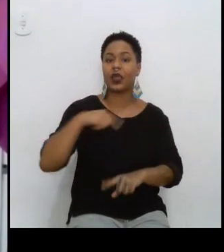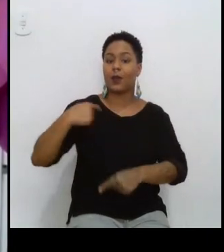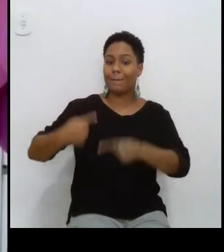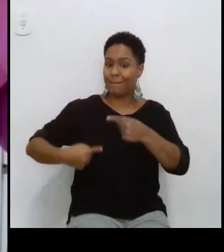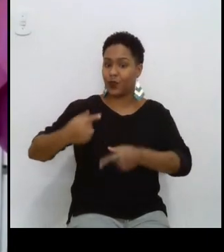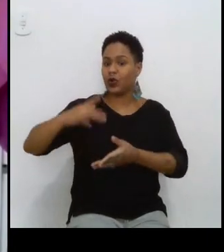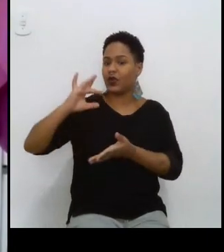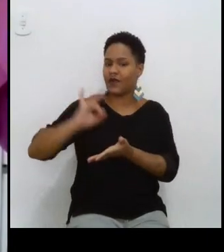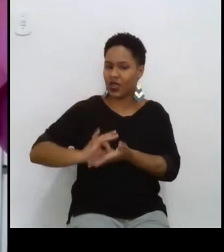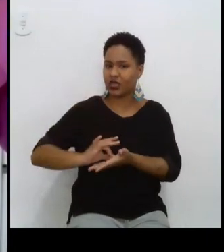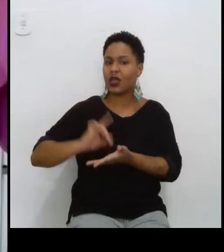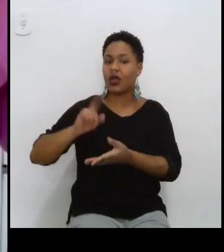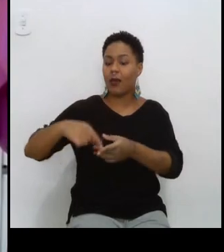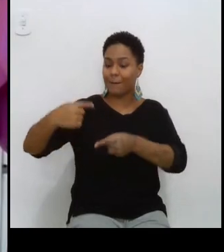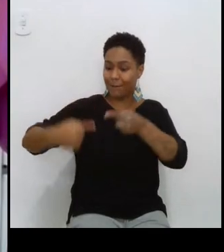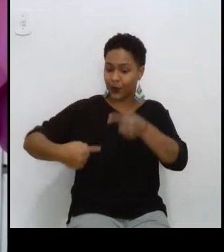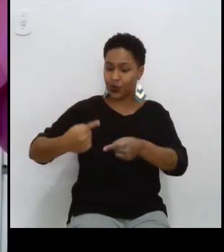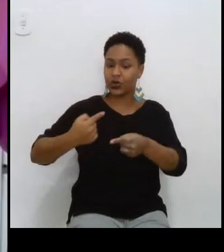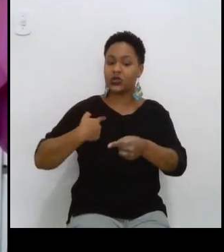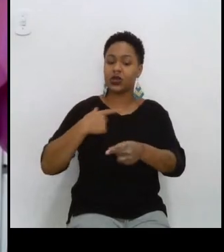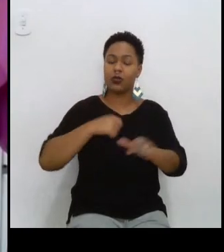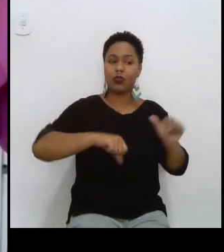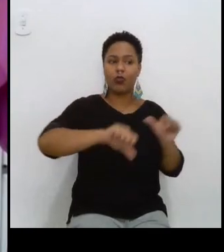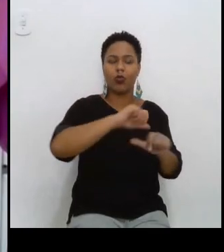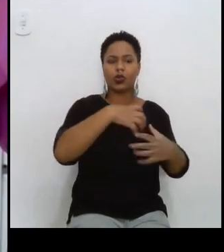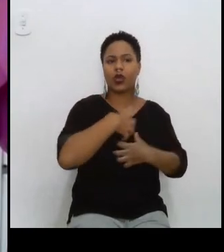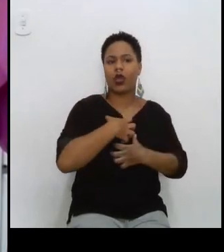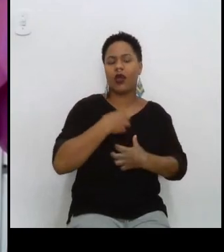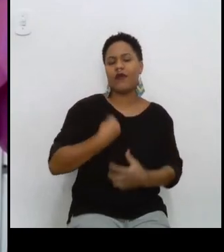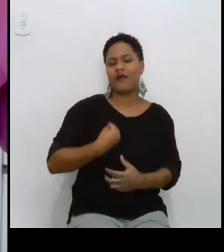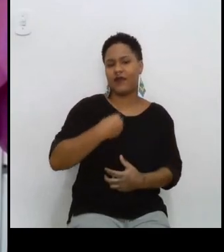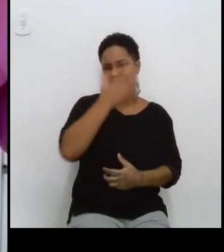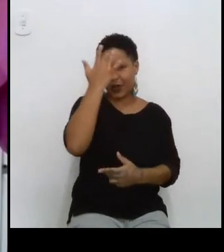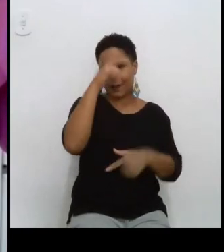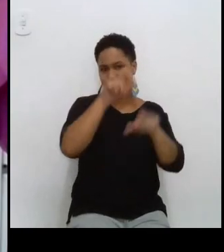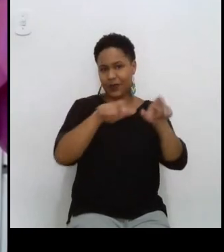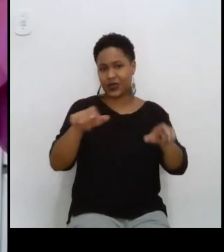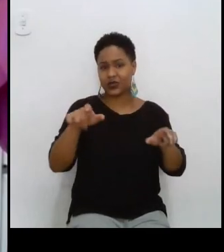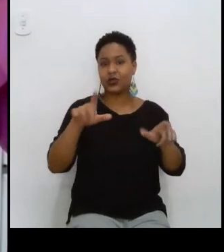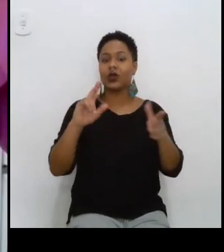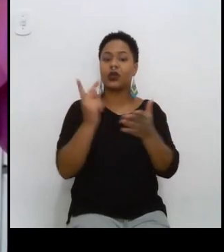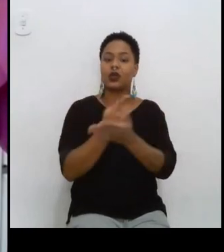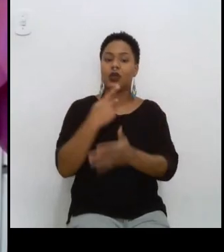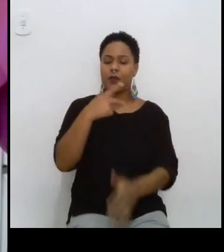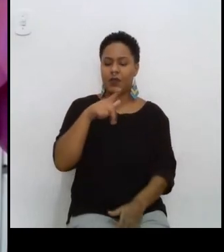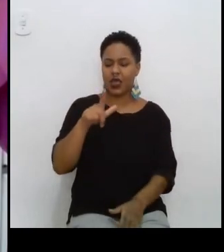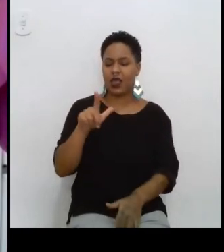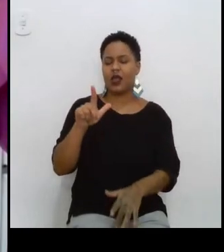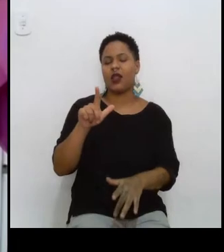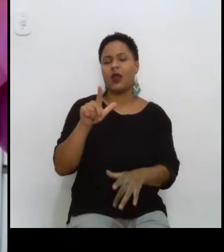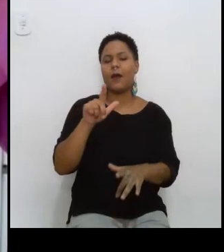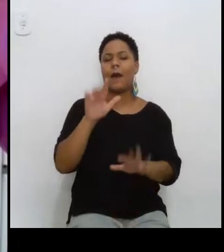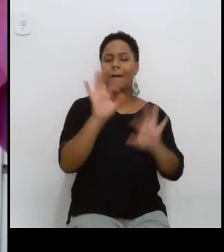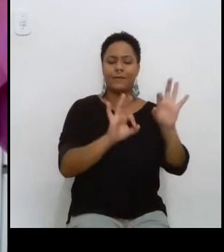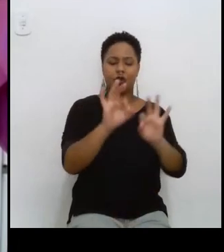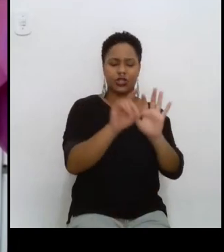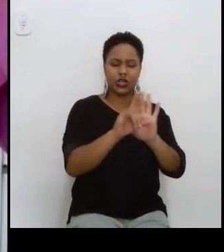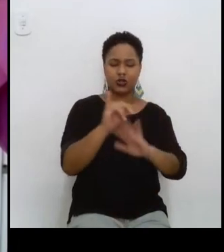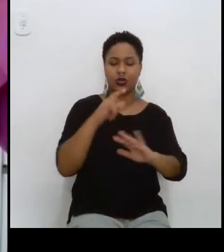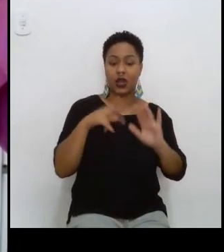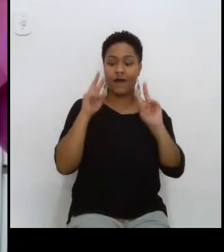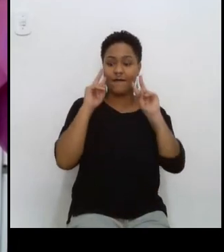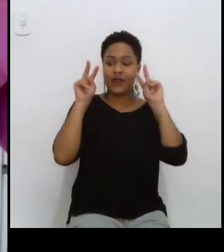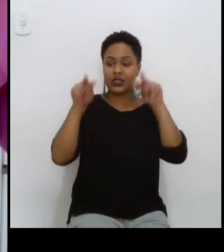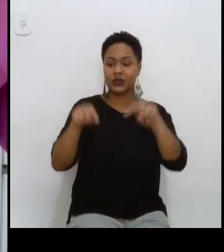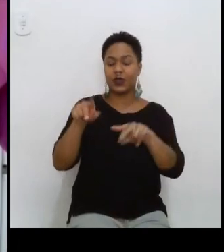né política que vai afetar a vida das pessoas Então teve apresentadas pele da visibilidade lésbica o ganho político dele foi